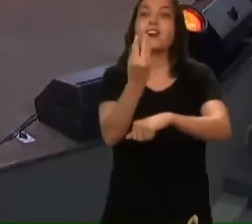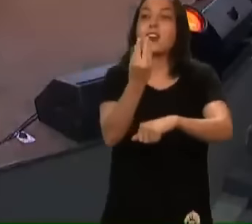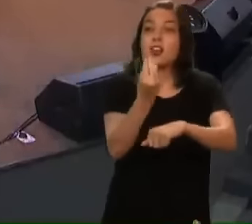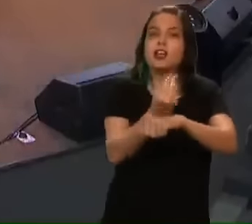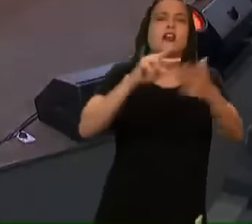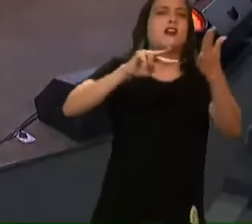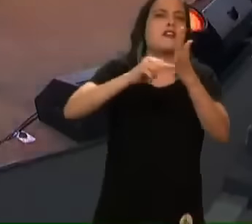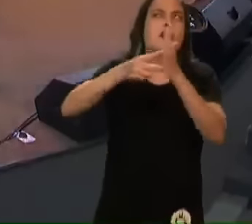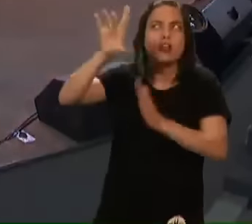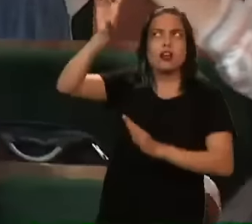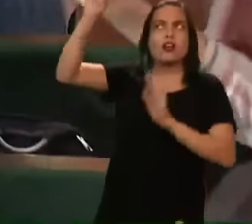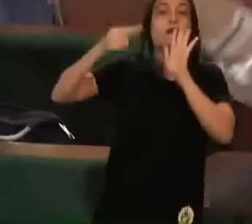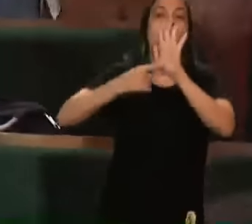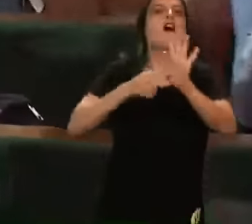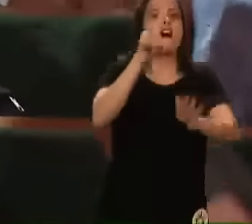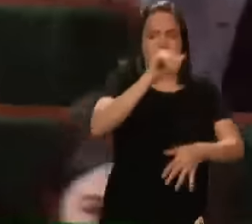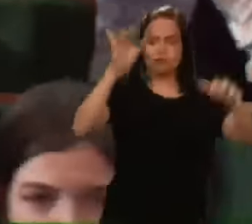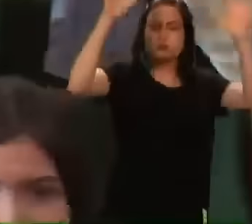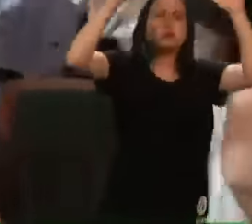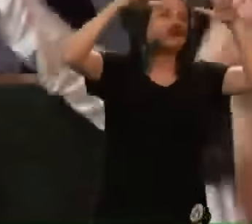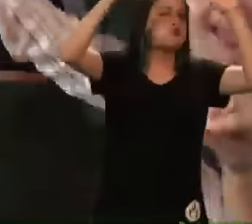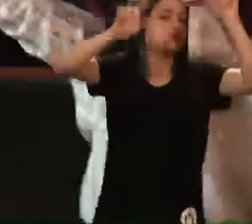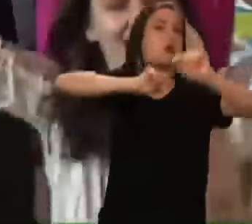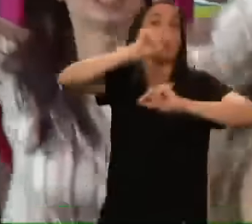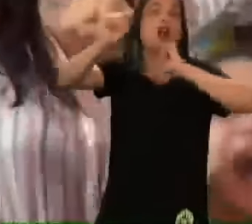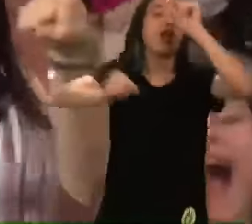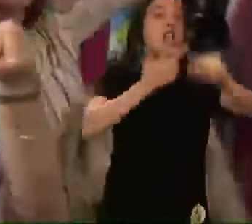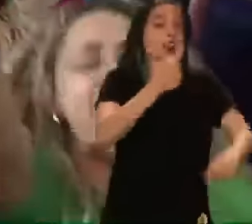A previsão de Deus diz que vai chover.